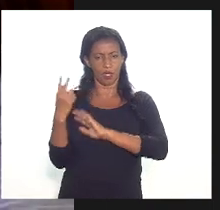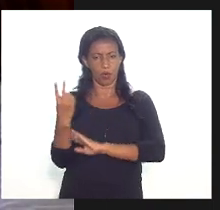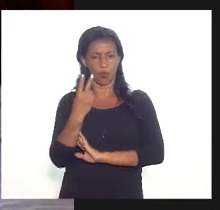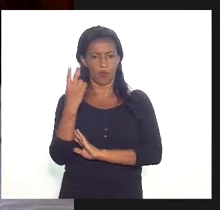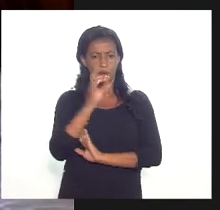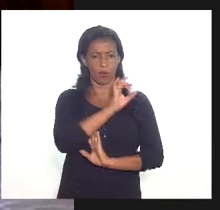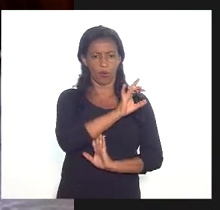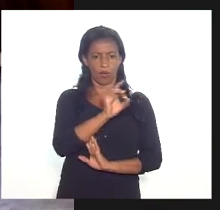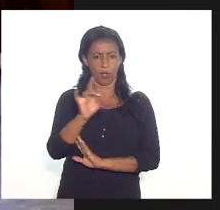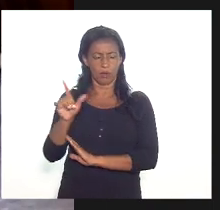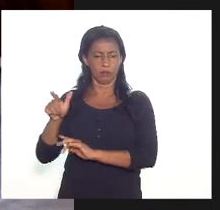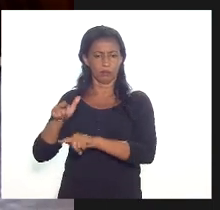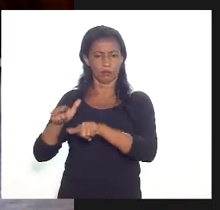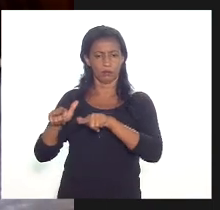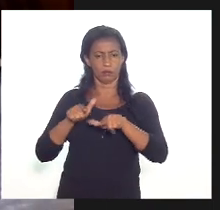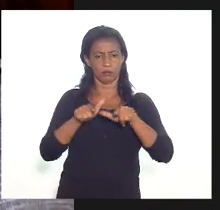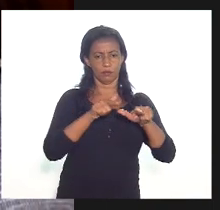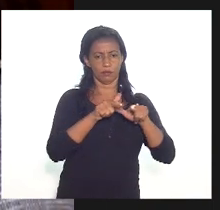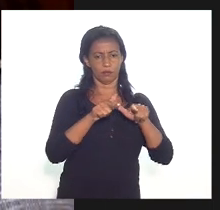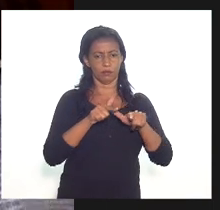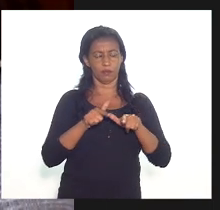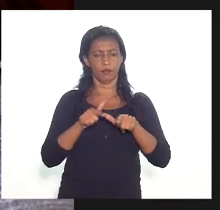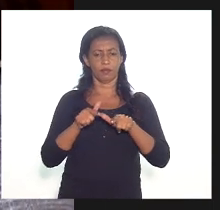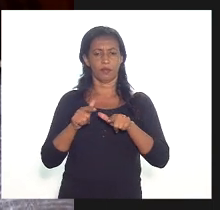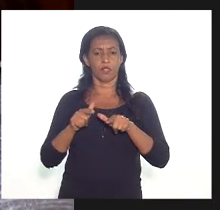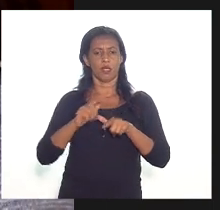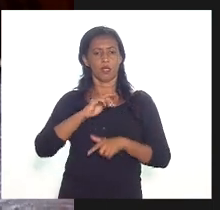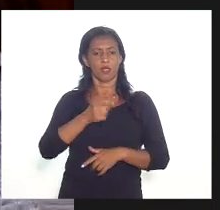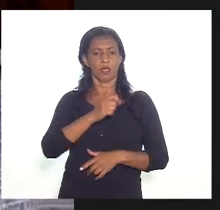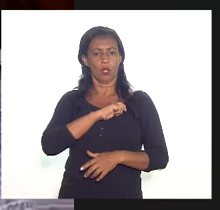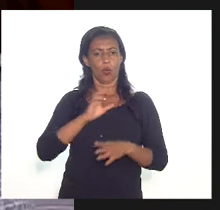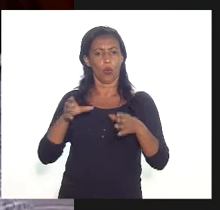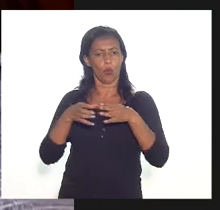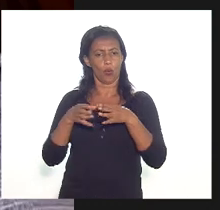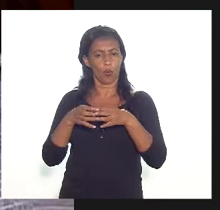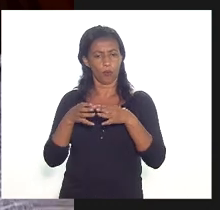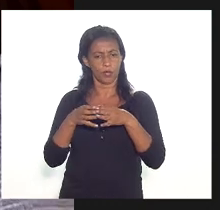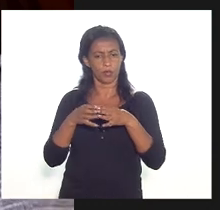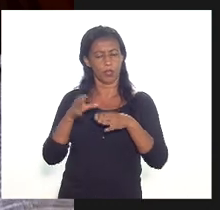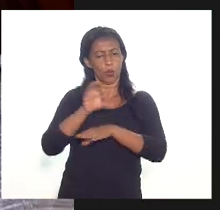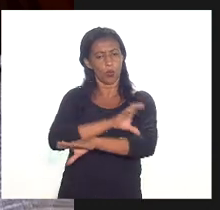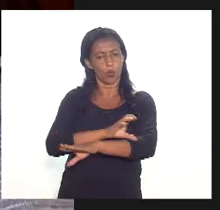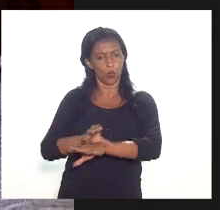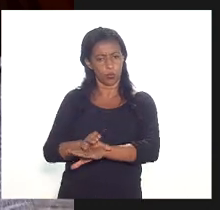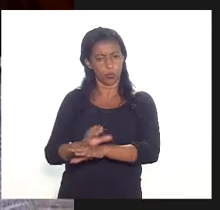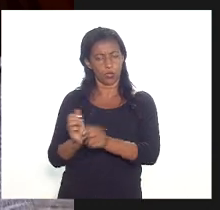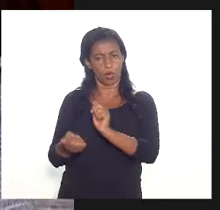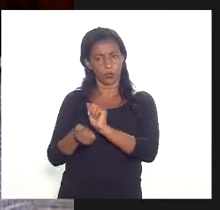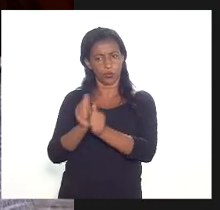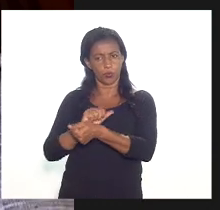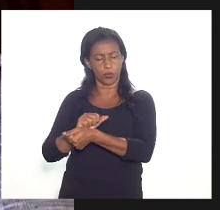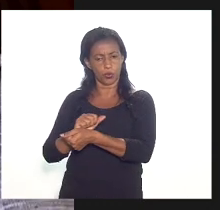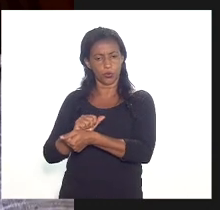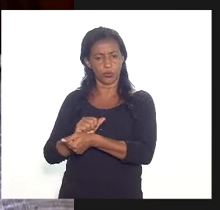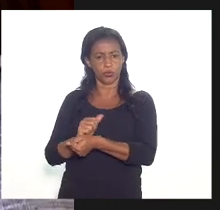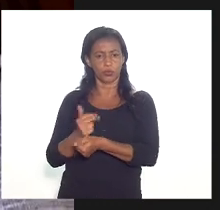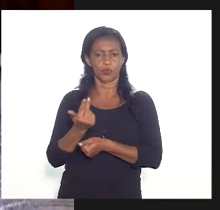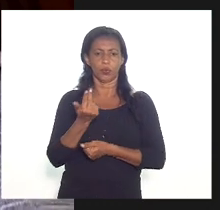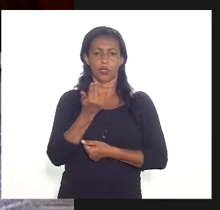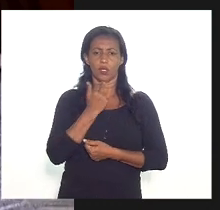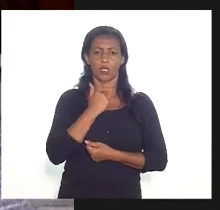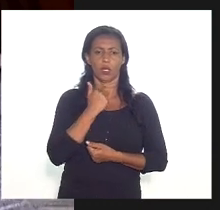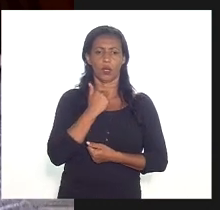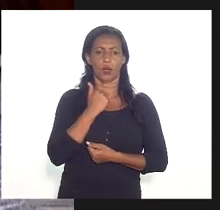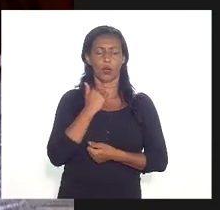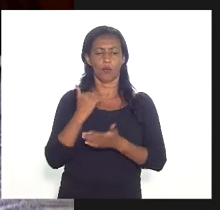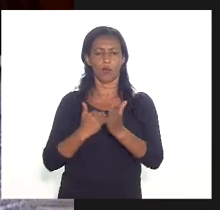cada exercício para a Secretaria Estadual de Fazenda, a concessão de incentivo fiscal para a produção cultural e atividades desportivas, não ultrapassará